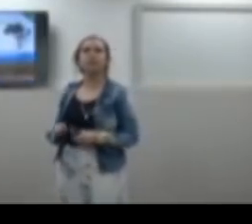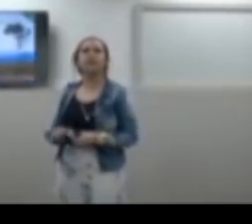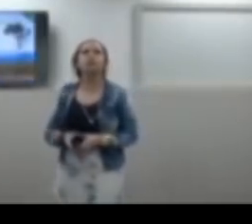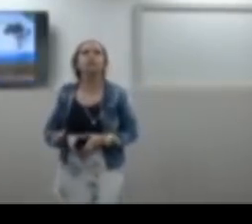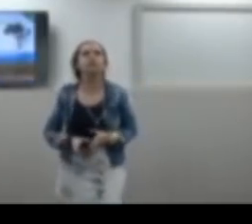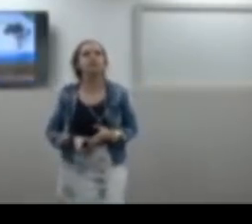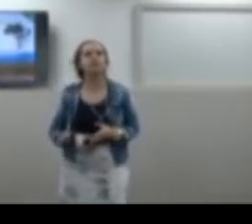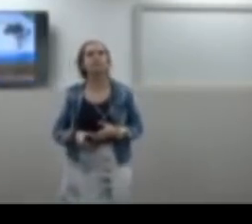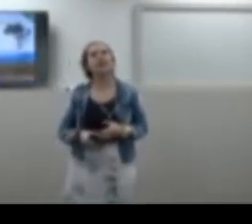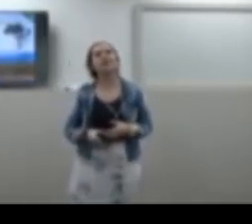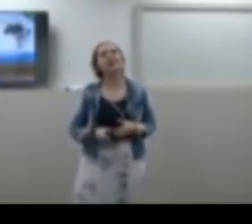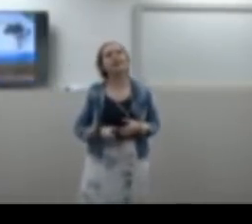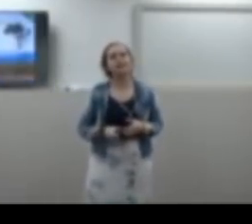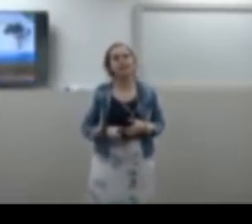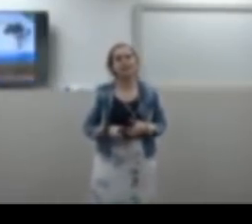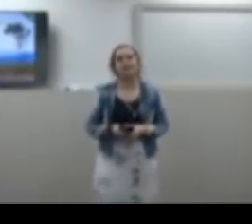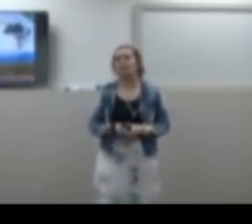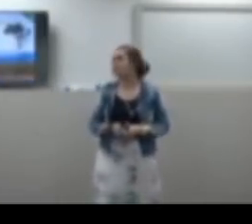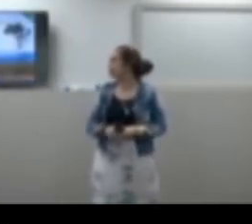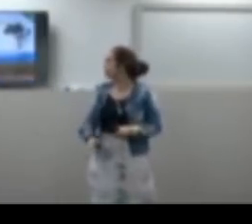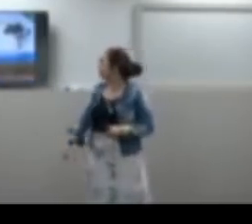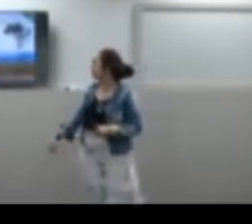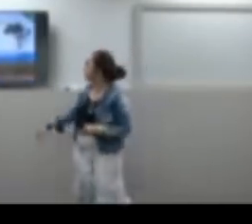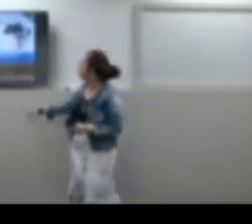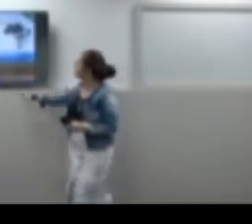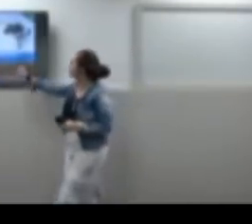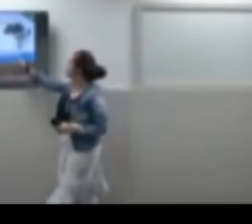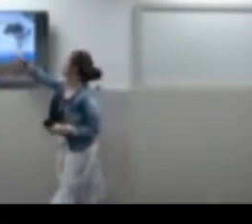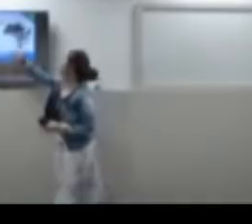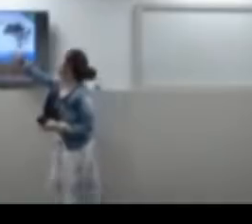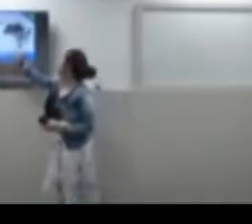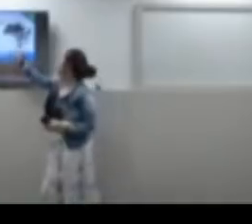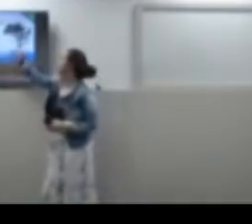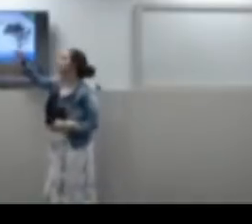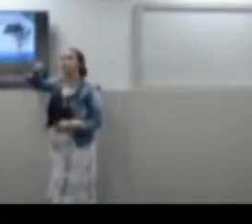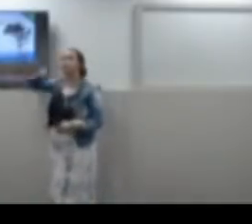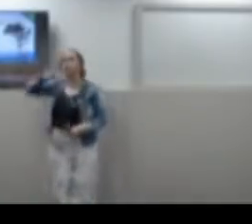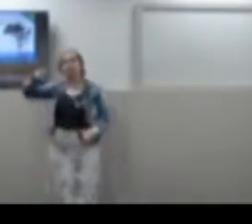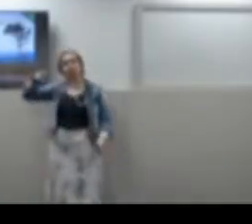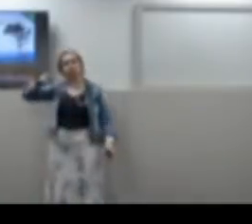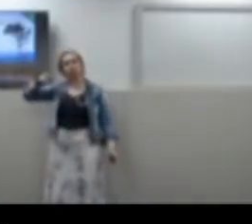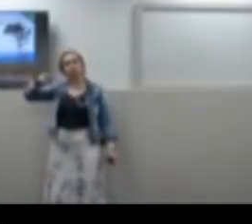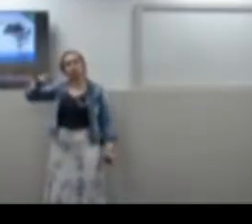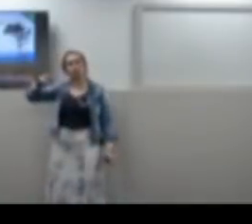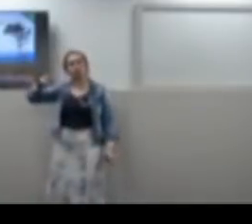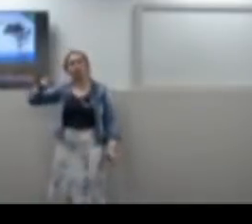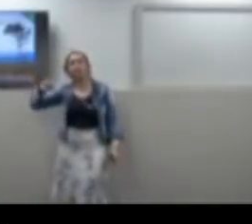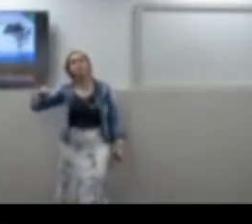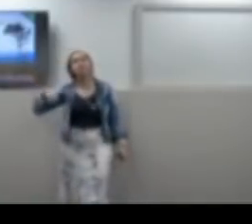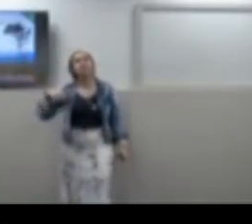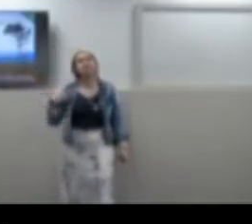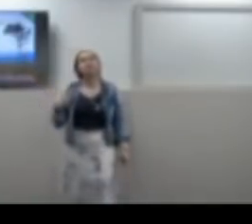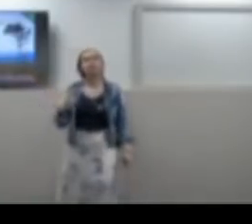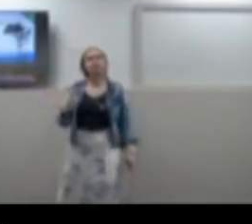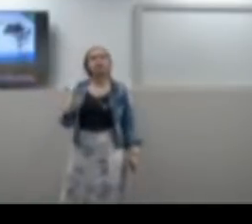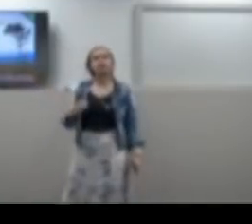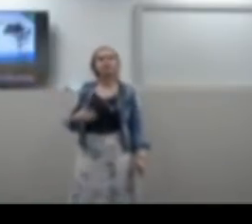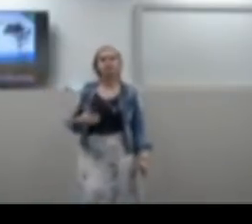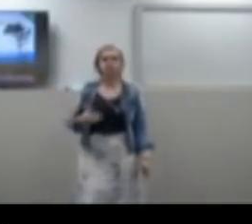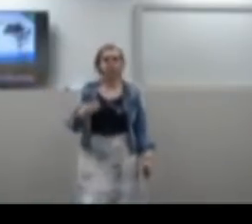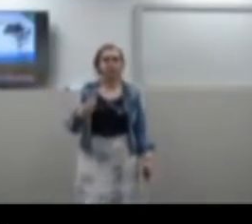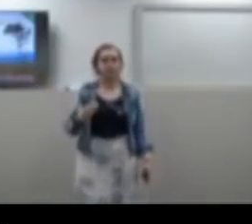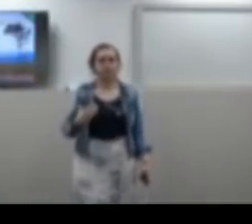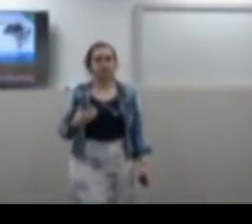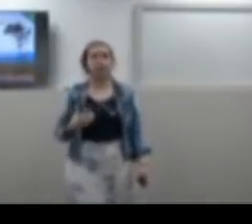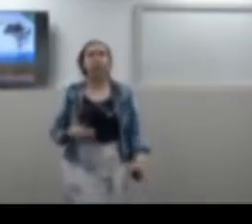domínio de hoje, que é o domínio das pradarias, que fica bem no sul do país, aqui no Rio Grande do Sul, tá? Então ali